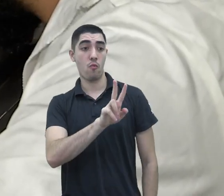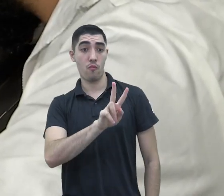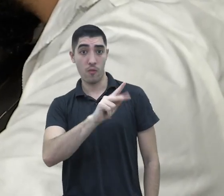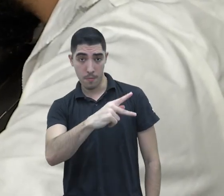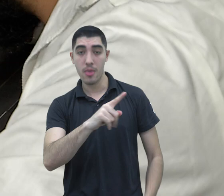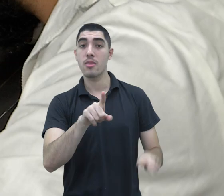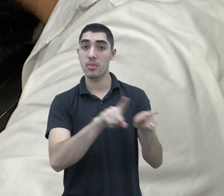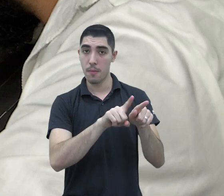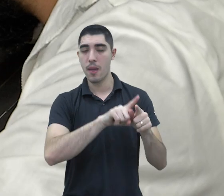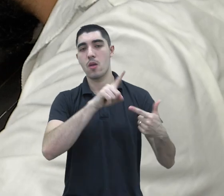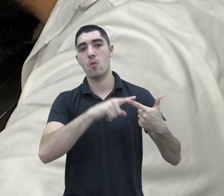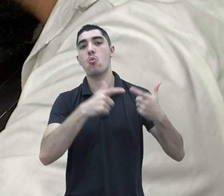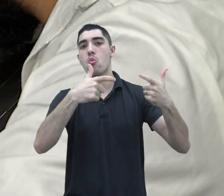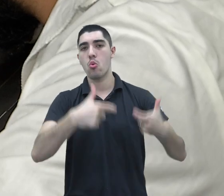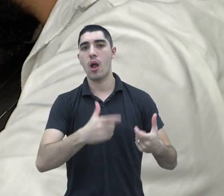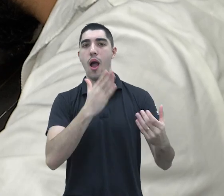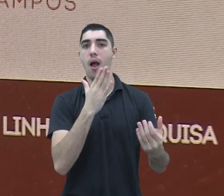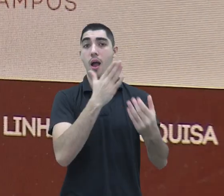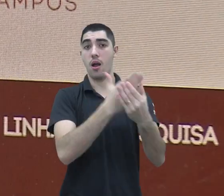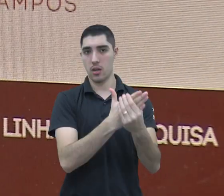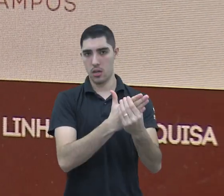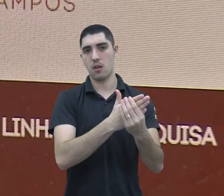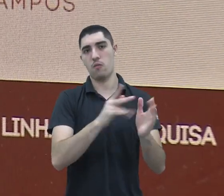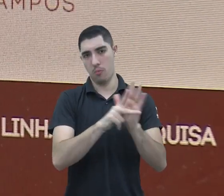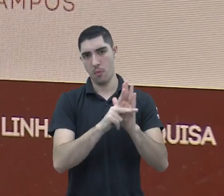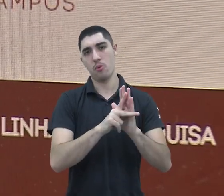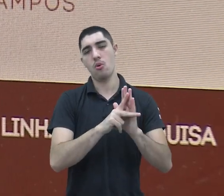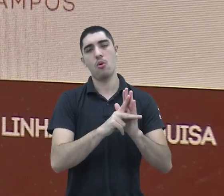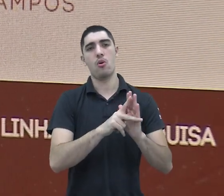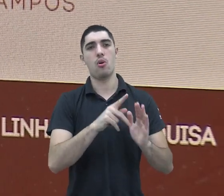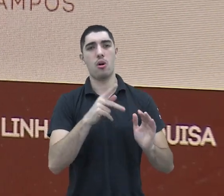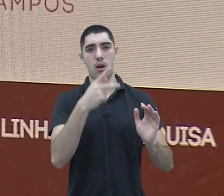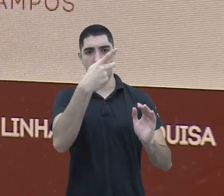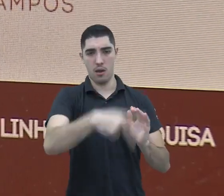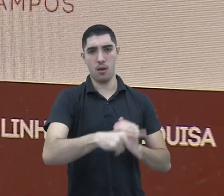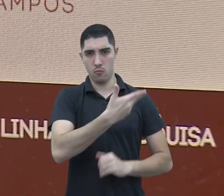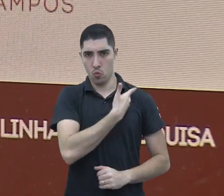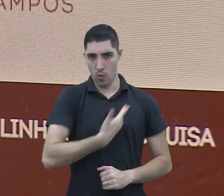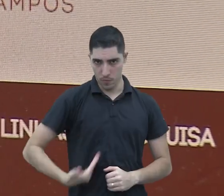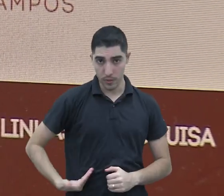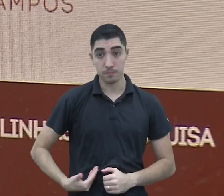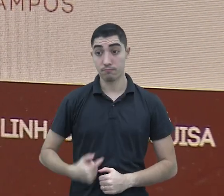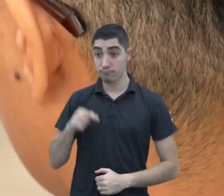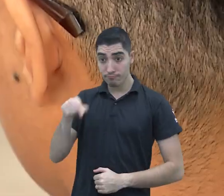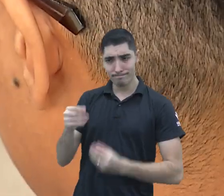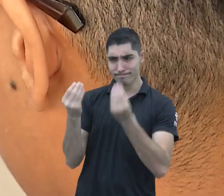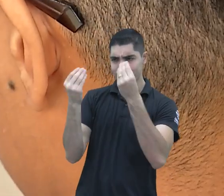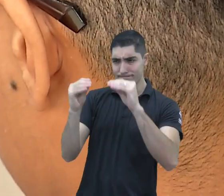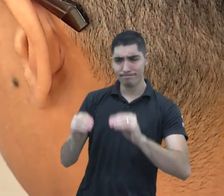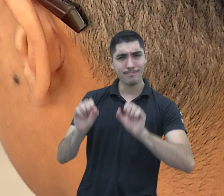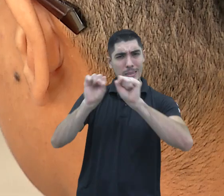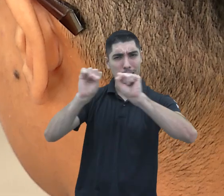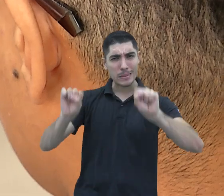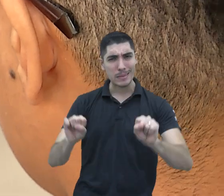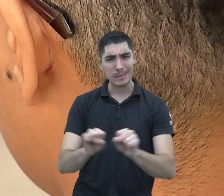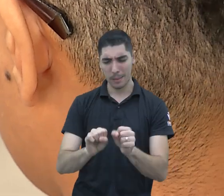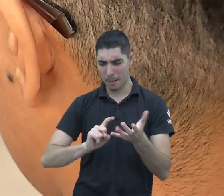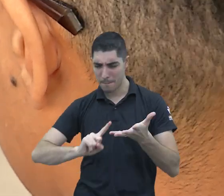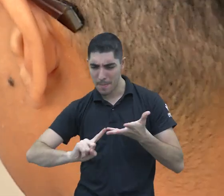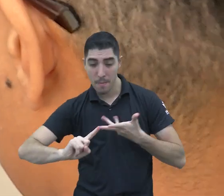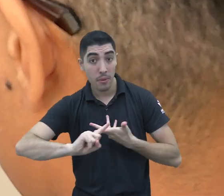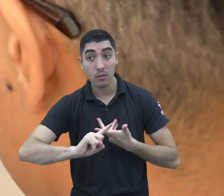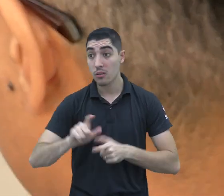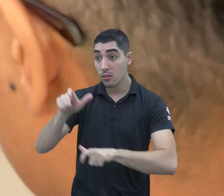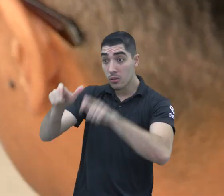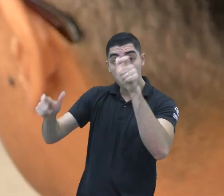a Univap e o Arquivo Público. É mais de um século de registros reunidos na plataforma,